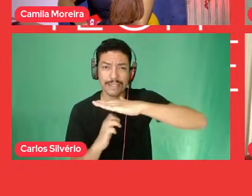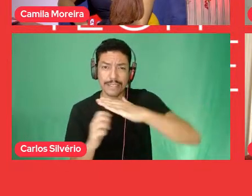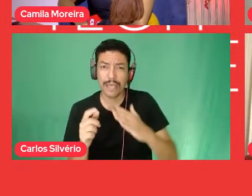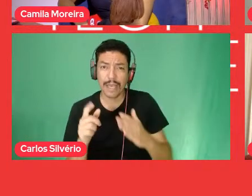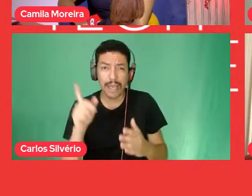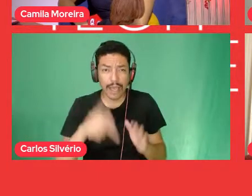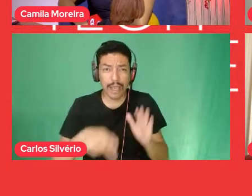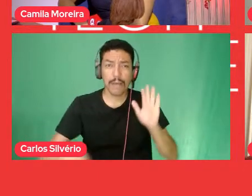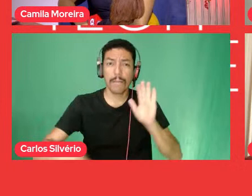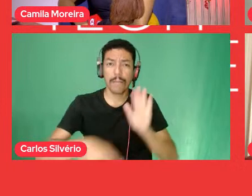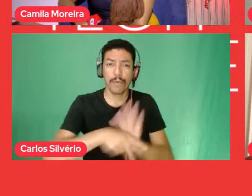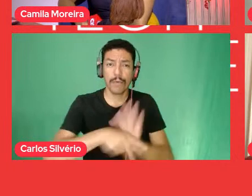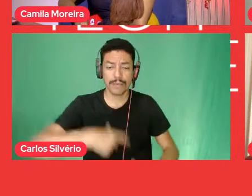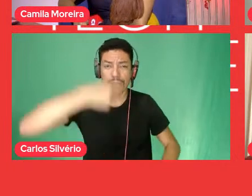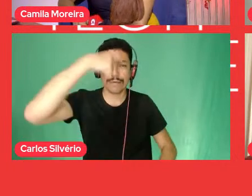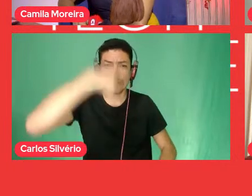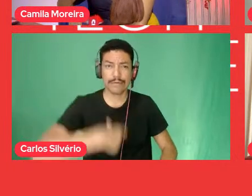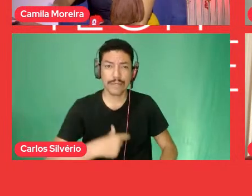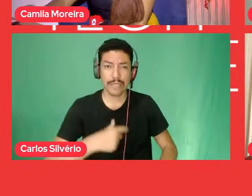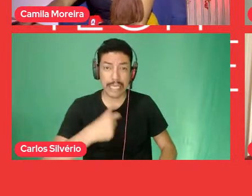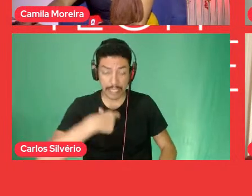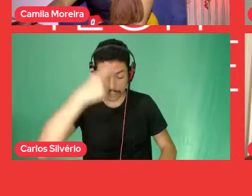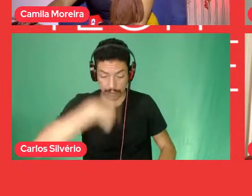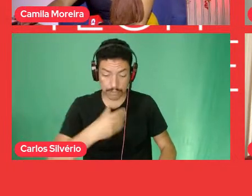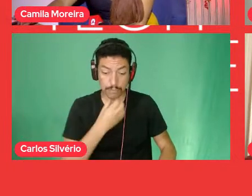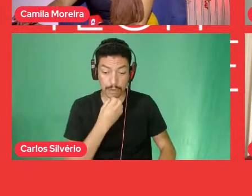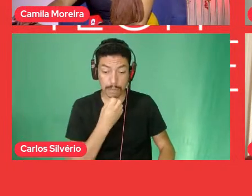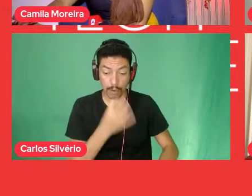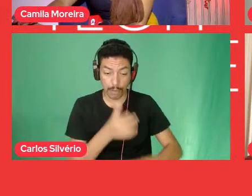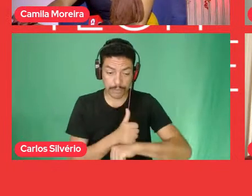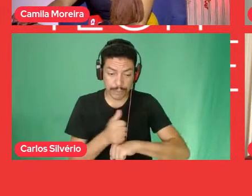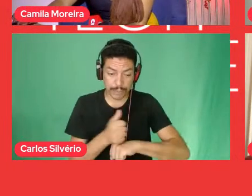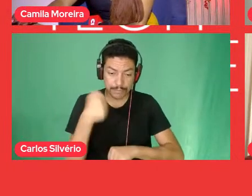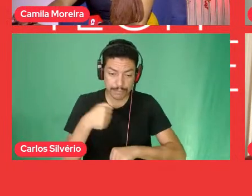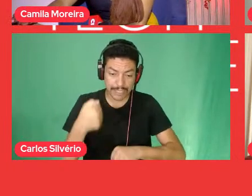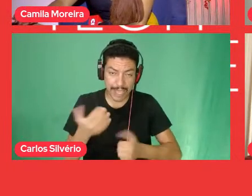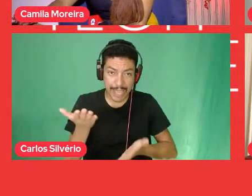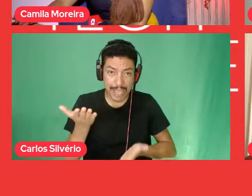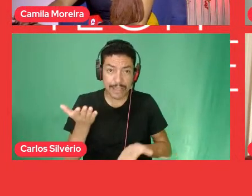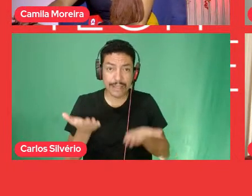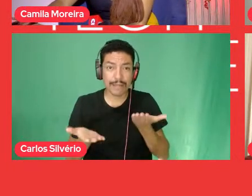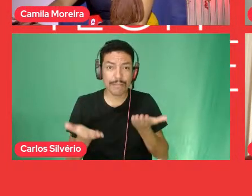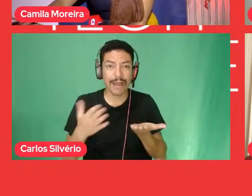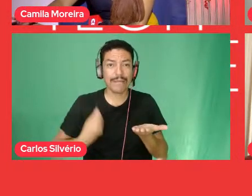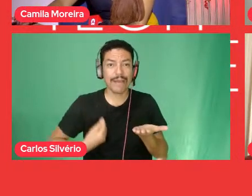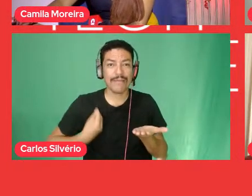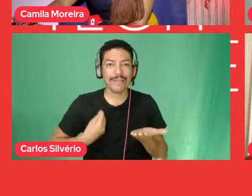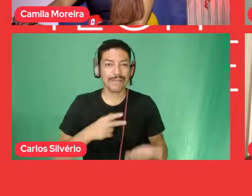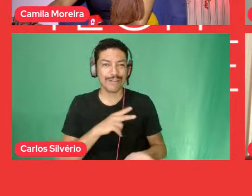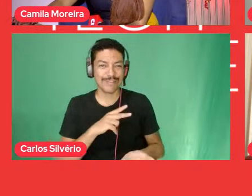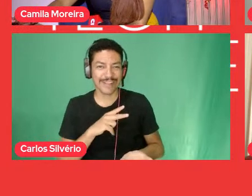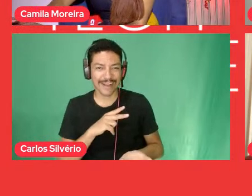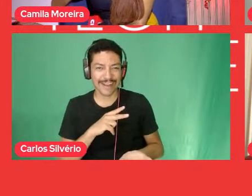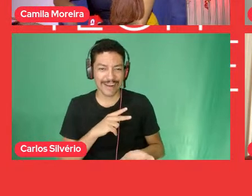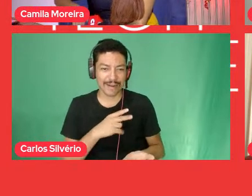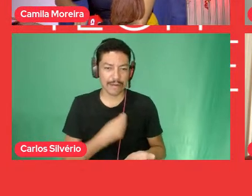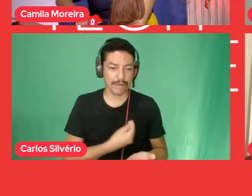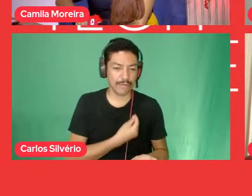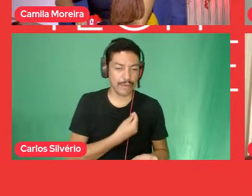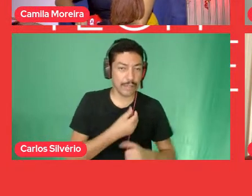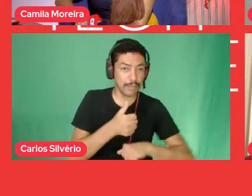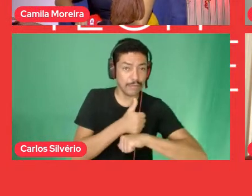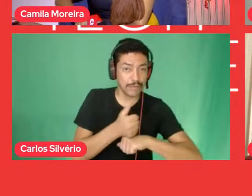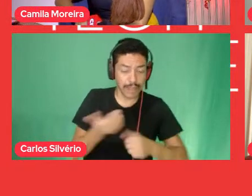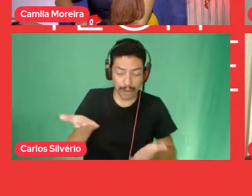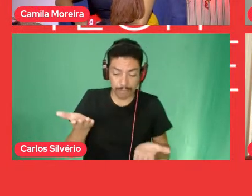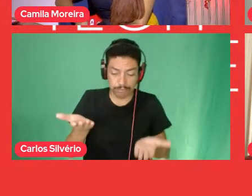de quem eu sou, né? Para eu ser uma boa profissional, eu preciso estar bem em equilíbrio como mãe. Então, e aí é sobre isso a equidade, a